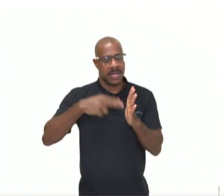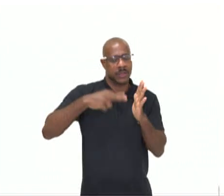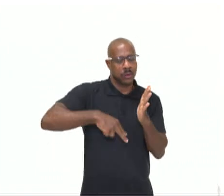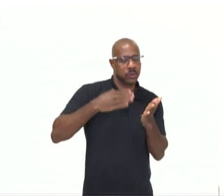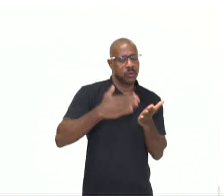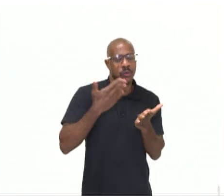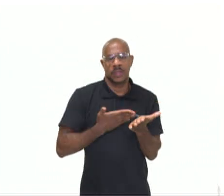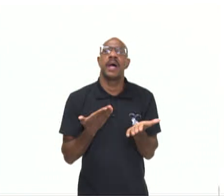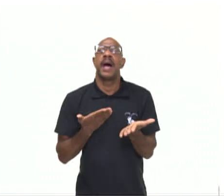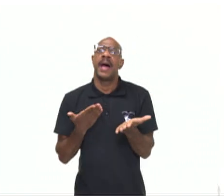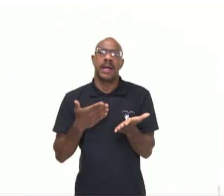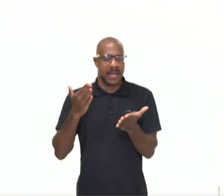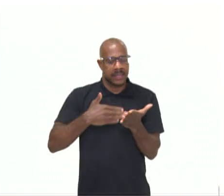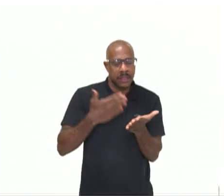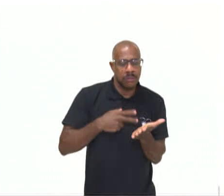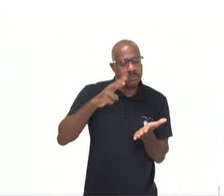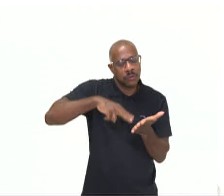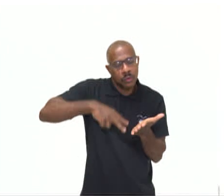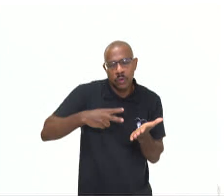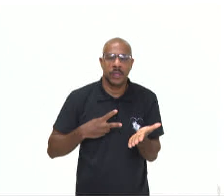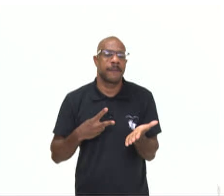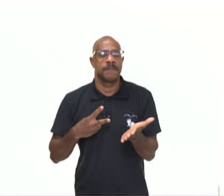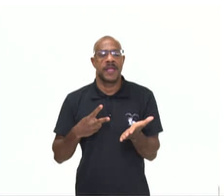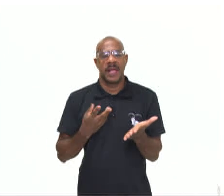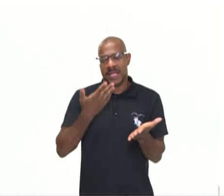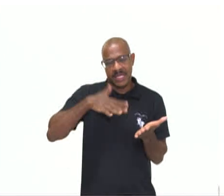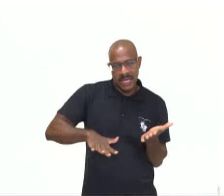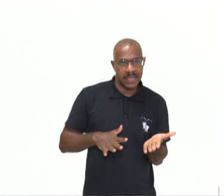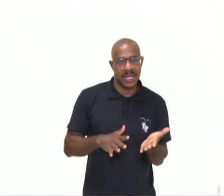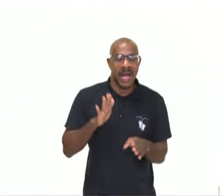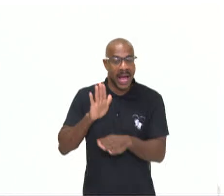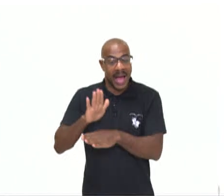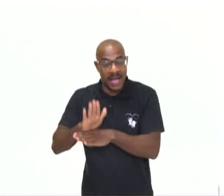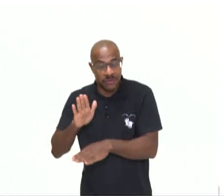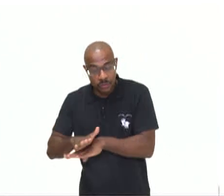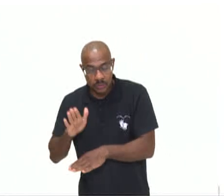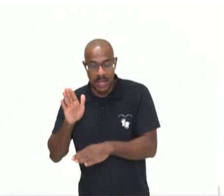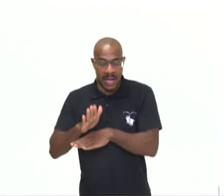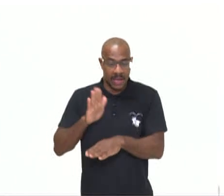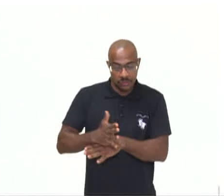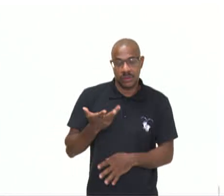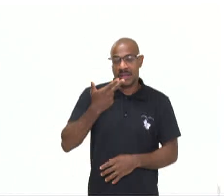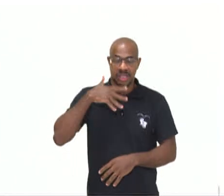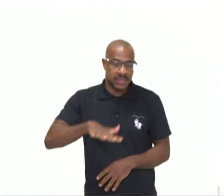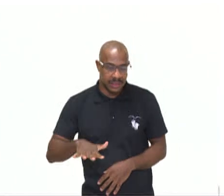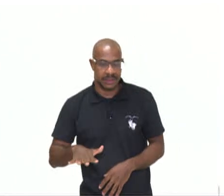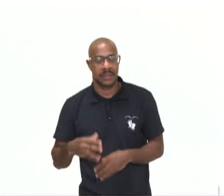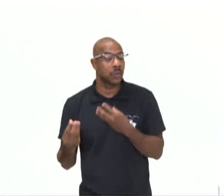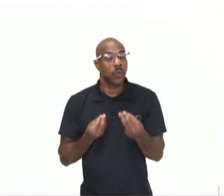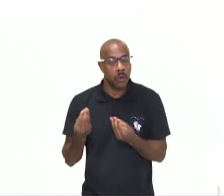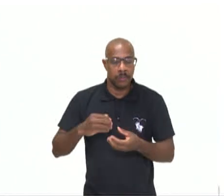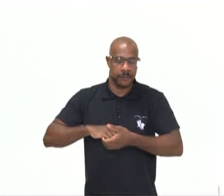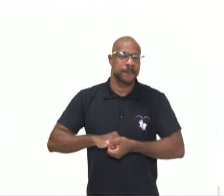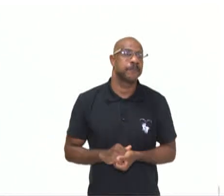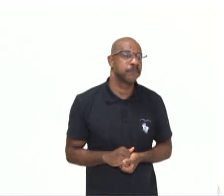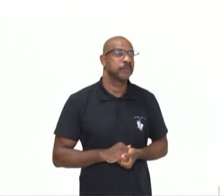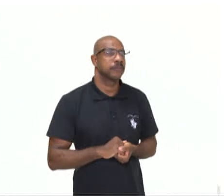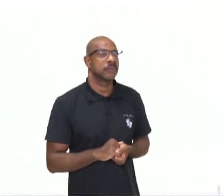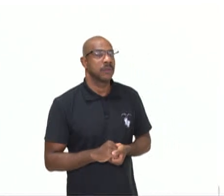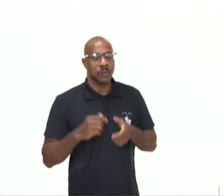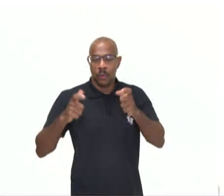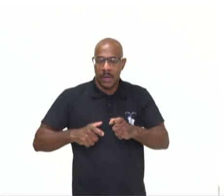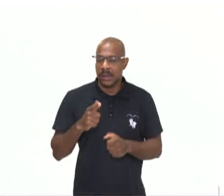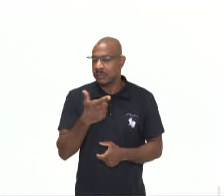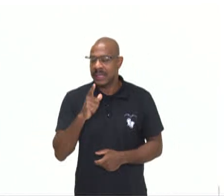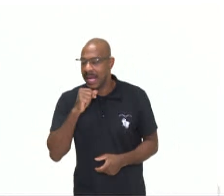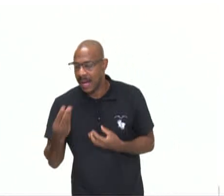as crianças do debate ambiental o Mc Mia Couto converter essas situações